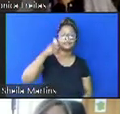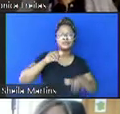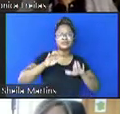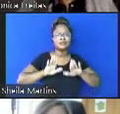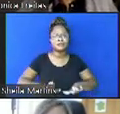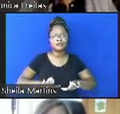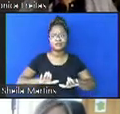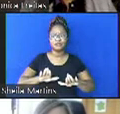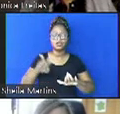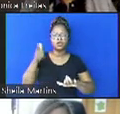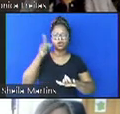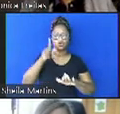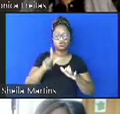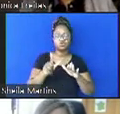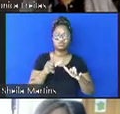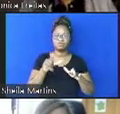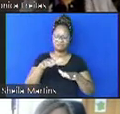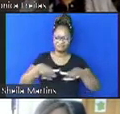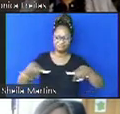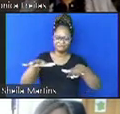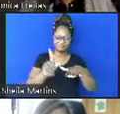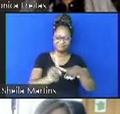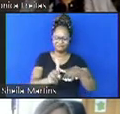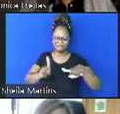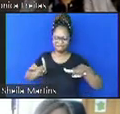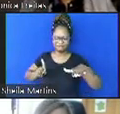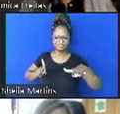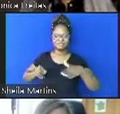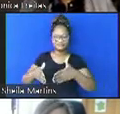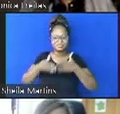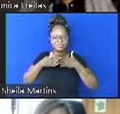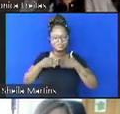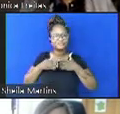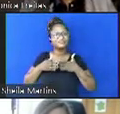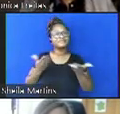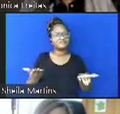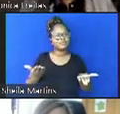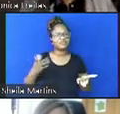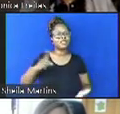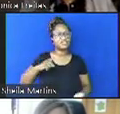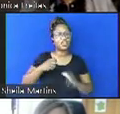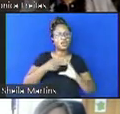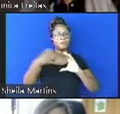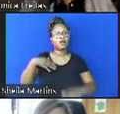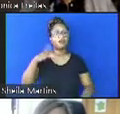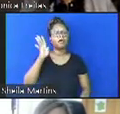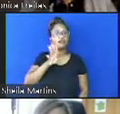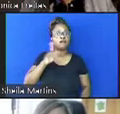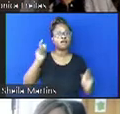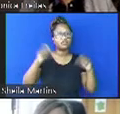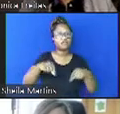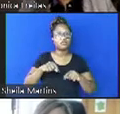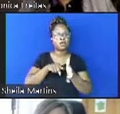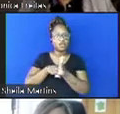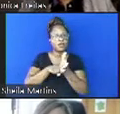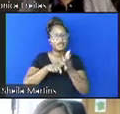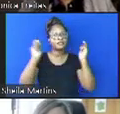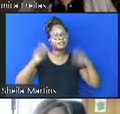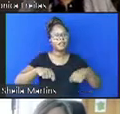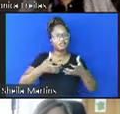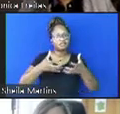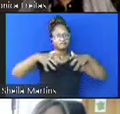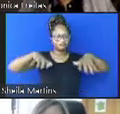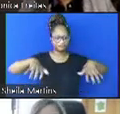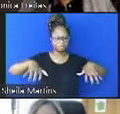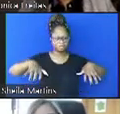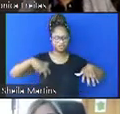afastado da universidade. Então, tem uma característica que é muito legal, né, que o pesquisador ele pode dividir o período da